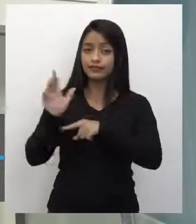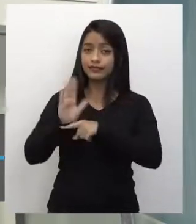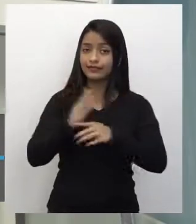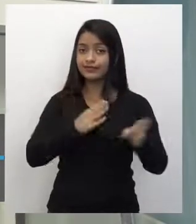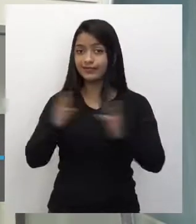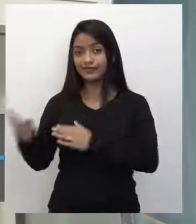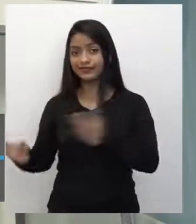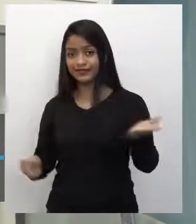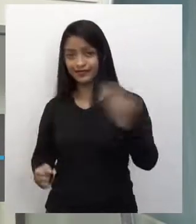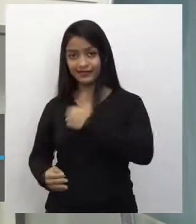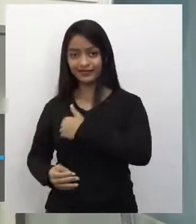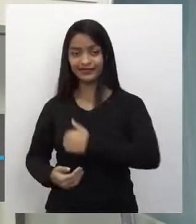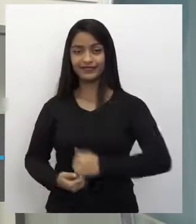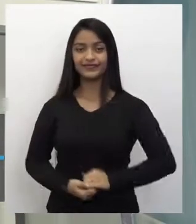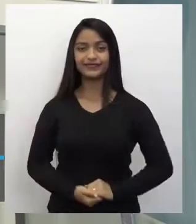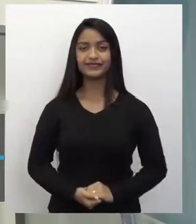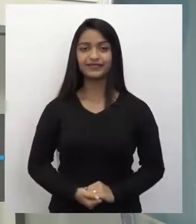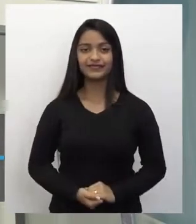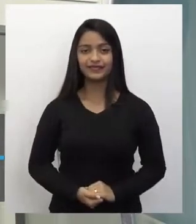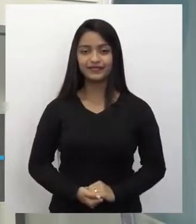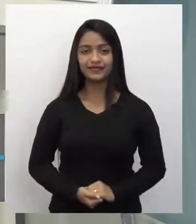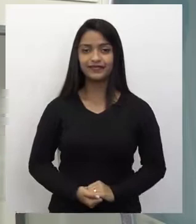lá?